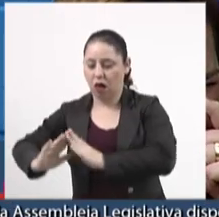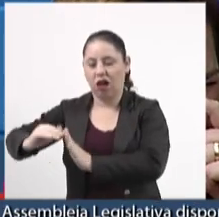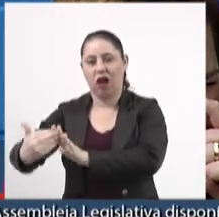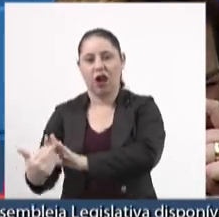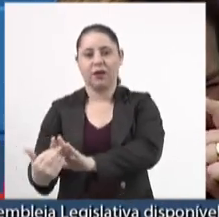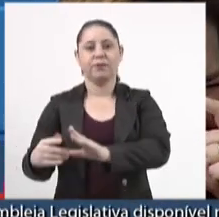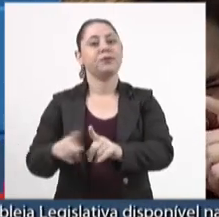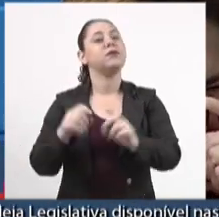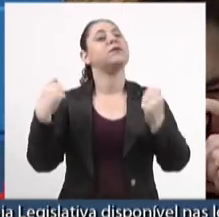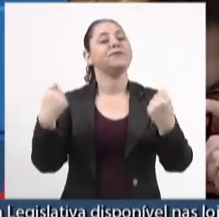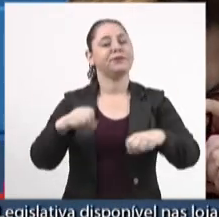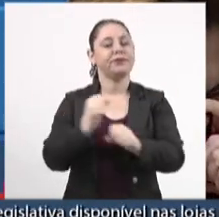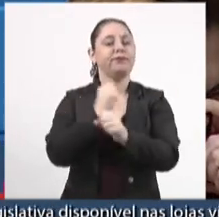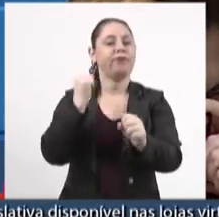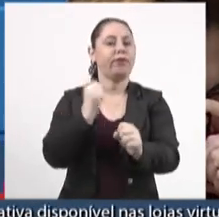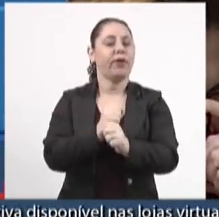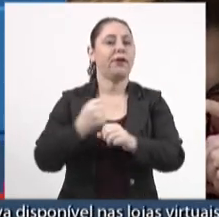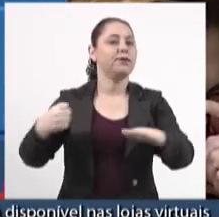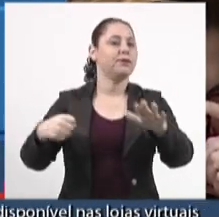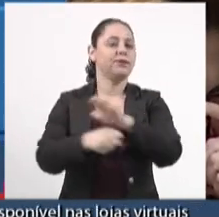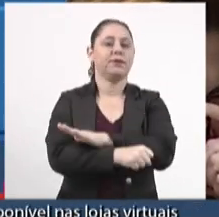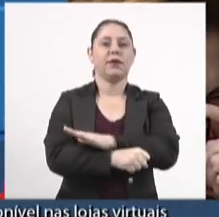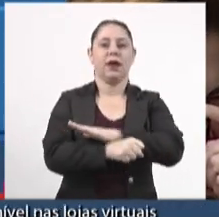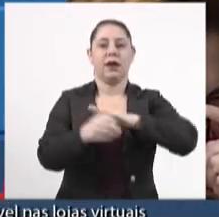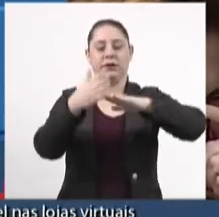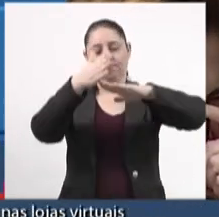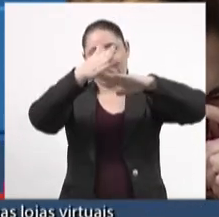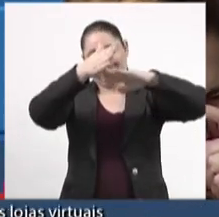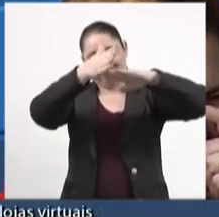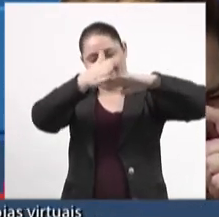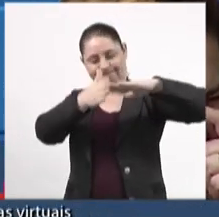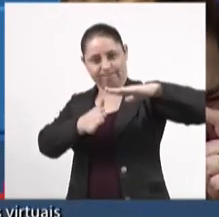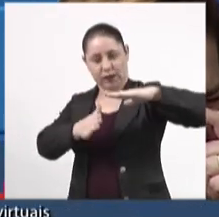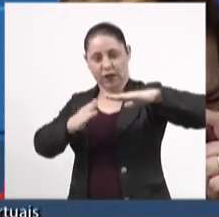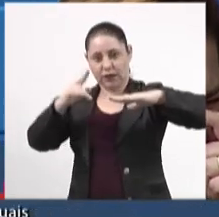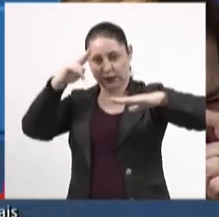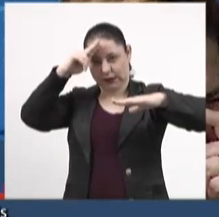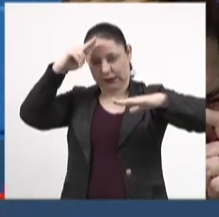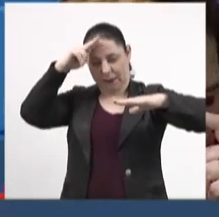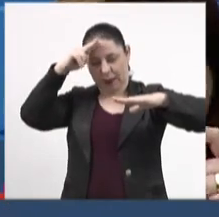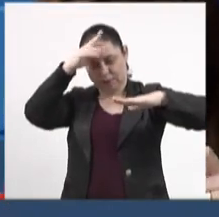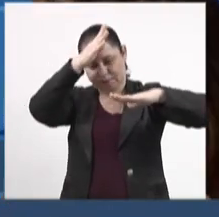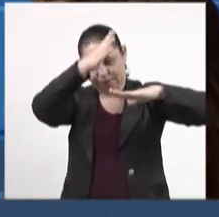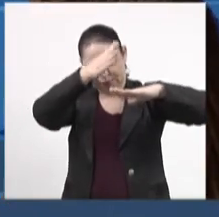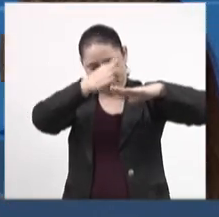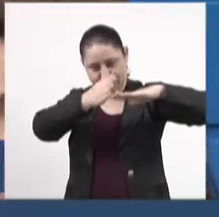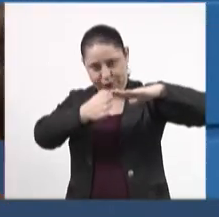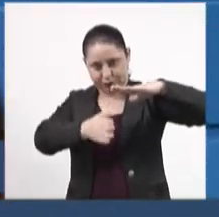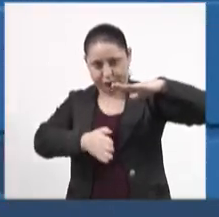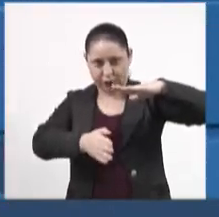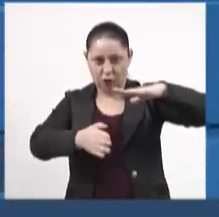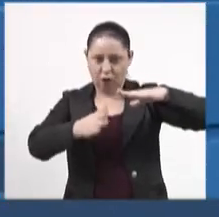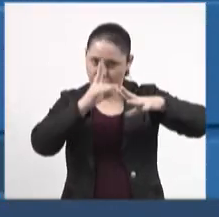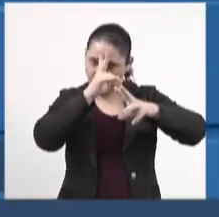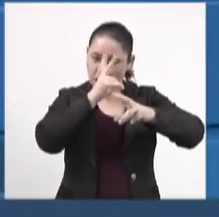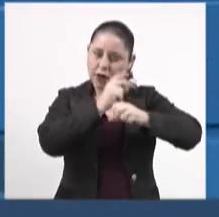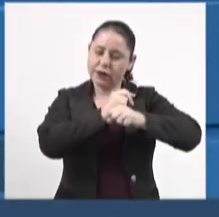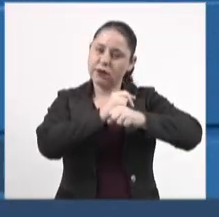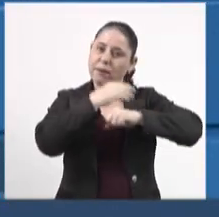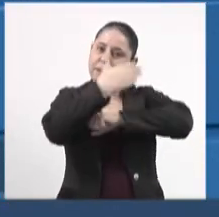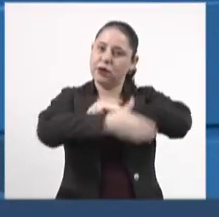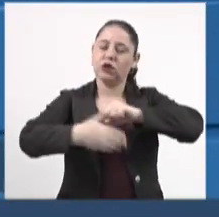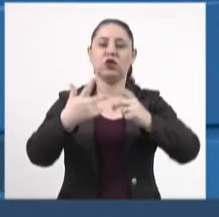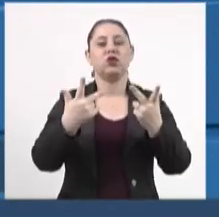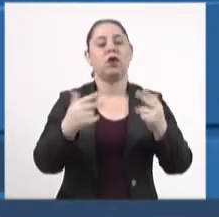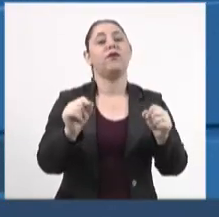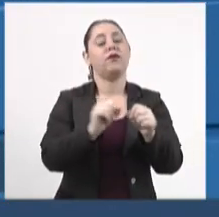necessária a realização de obra para instalação de cortinas de concretos com tirantes fixados nas rochas, assim como já foi feito